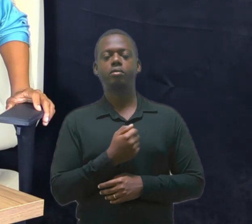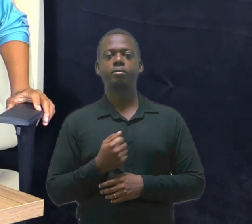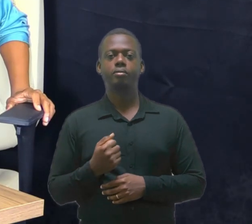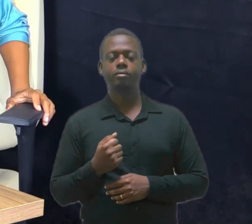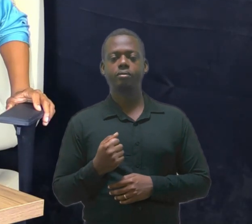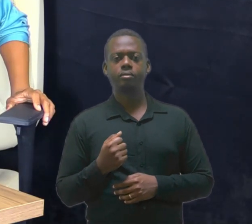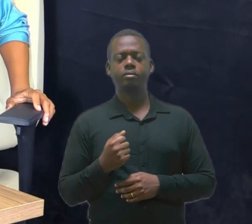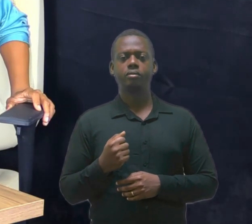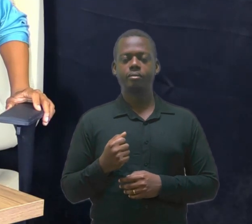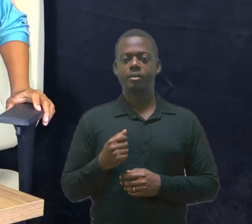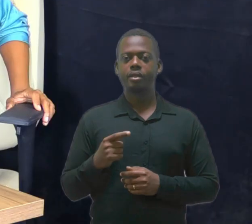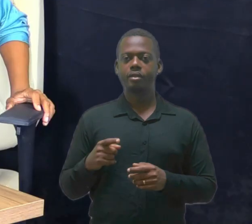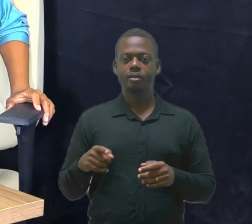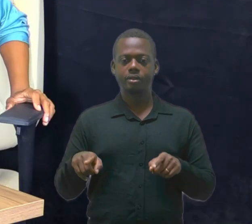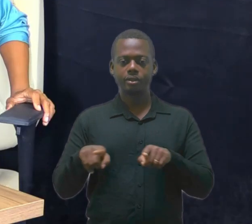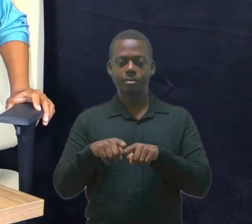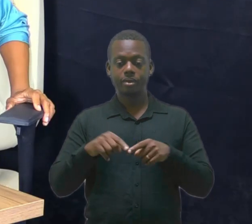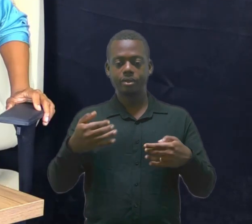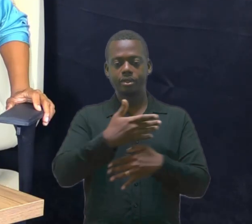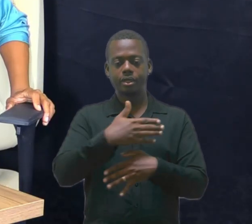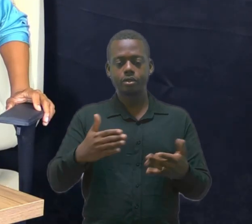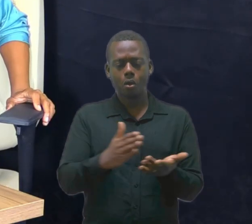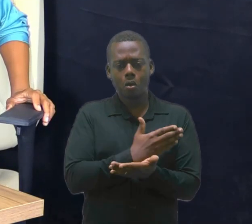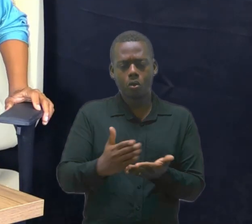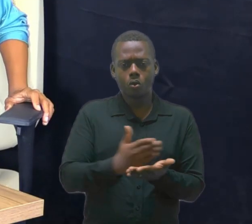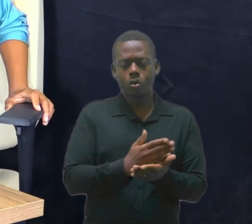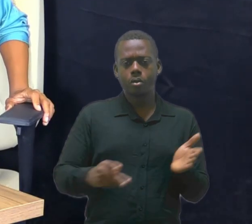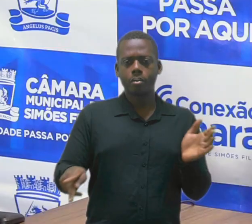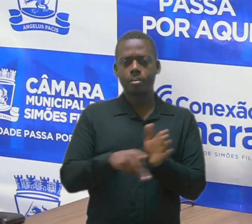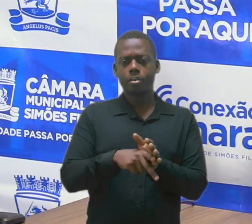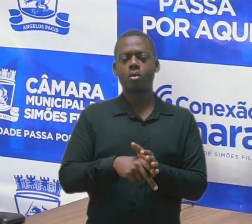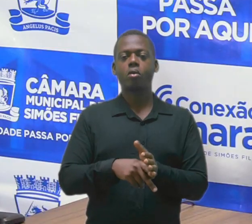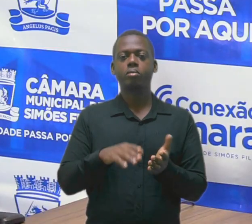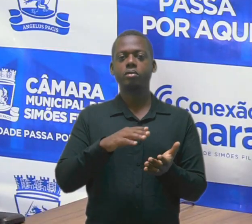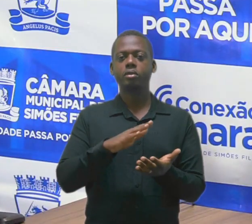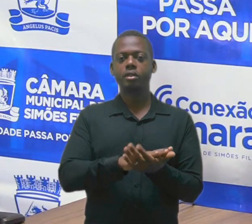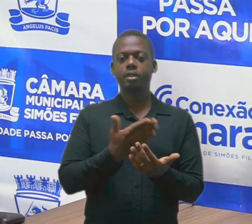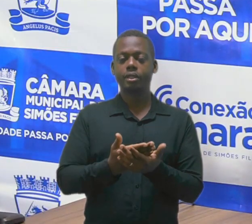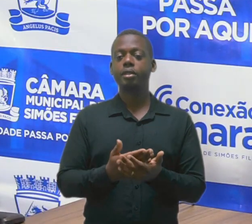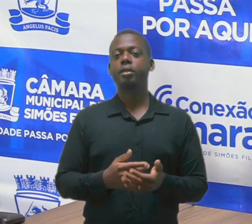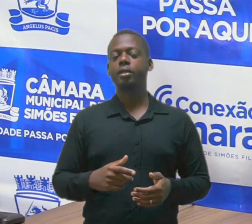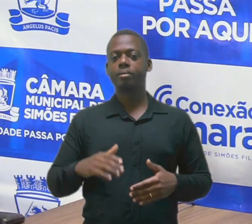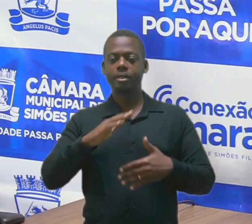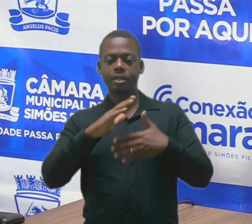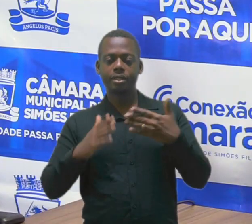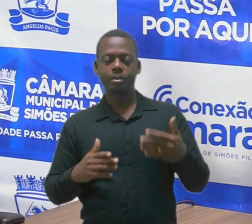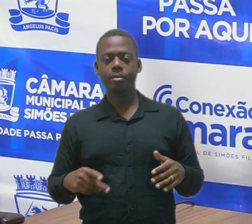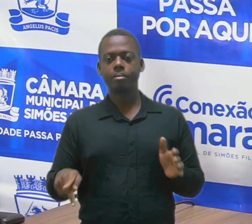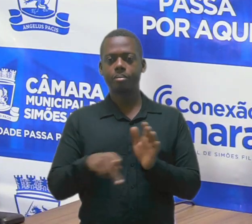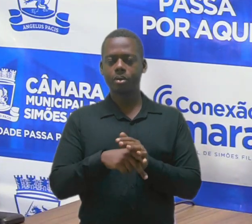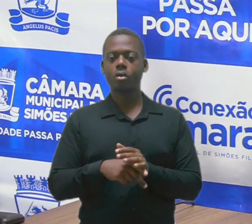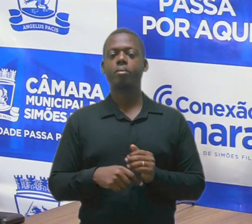existe algumas cidades, Davi, que tem já o dia da Libras na cidade, da própria cidade. Olha só, vamos presidente, trazer aqui, viu? Vamos lá. Isso. Fica a